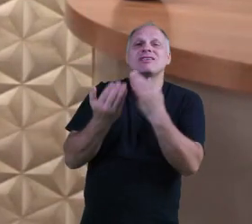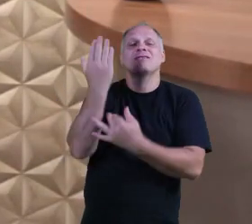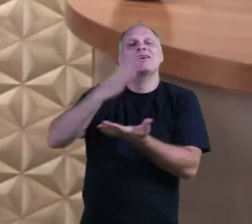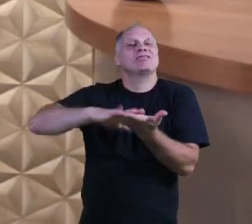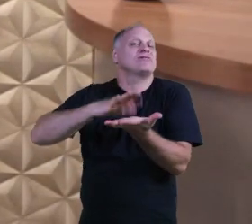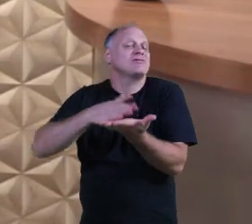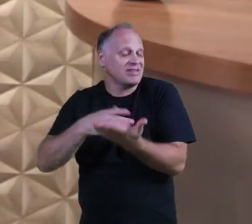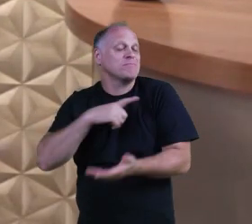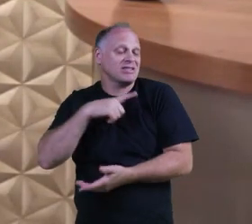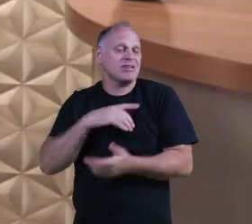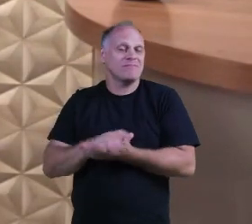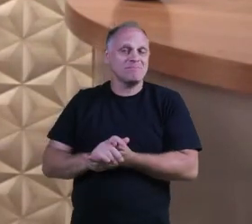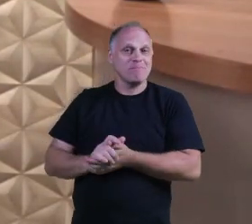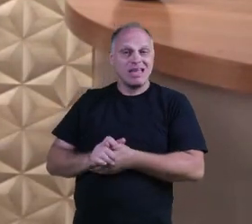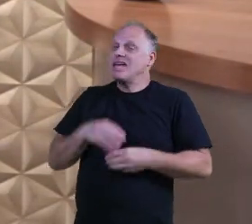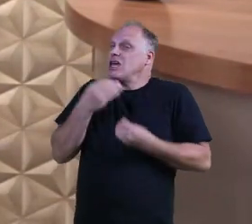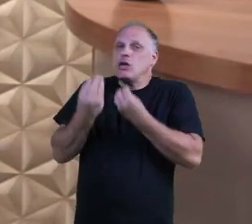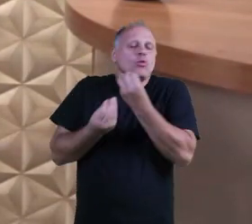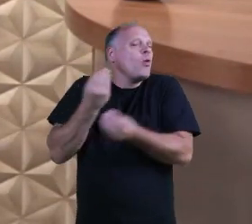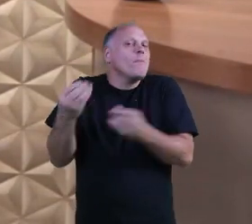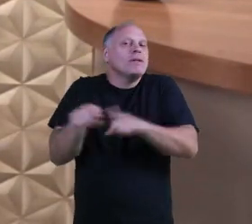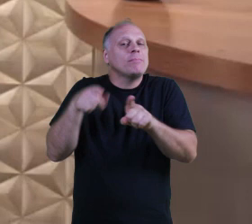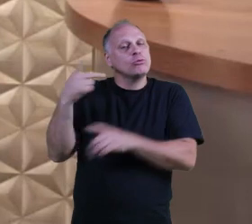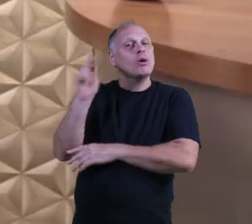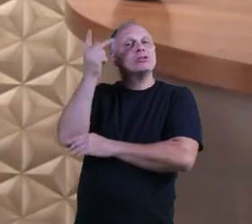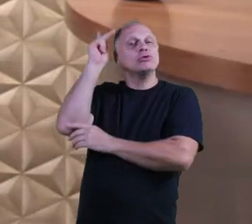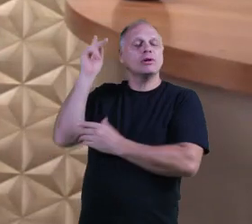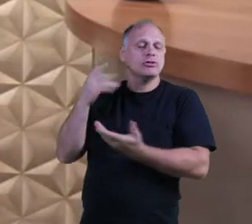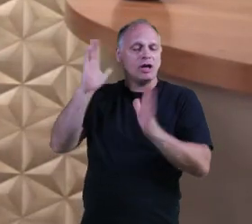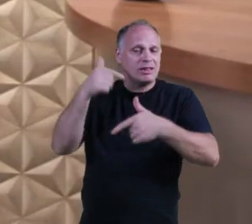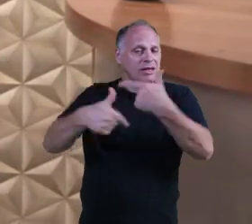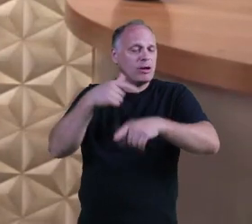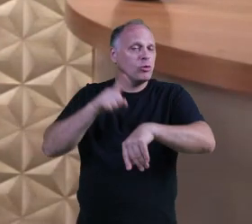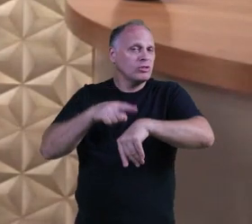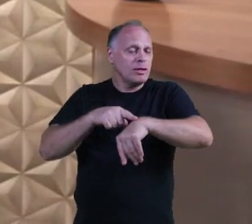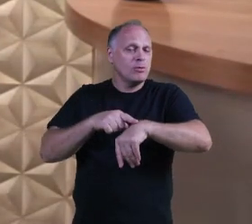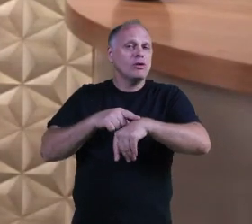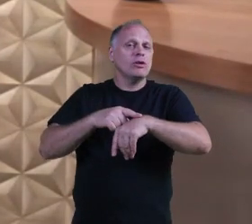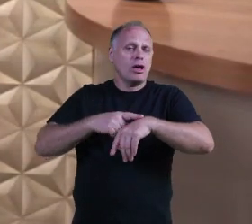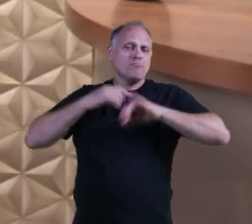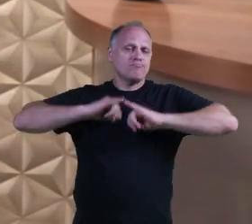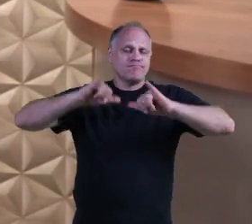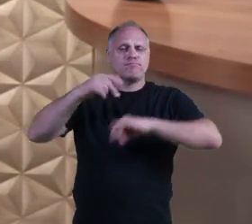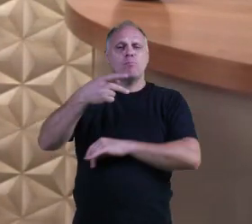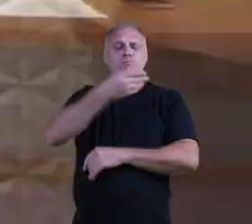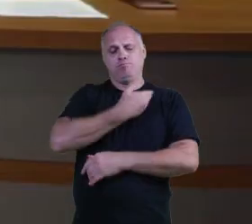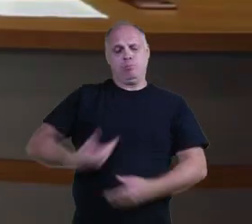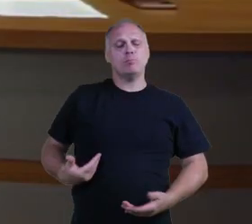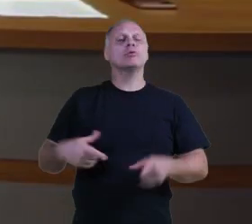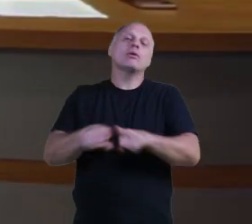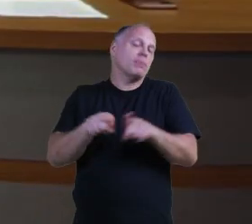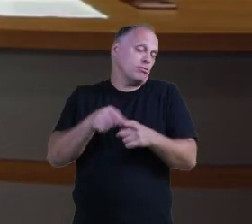porque tive esse prazer, a música me deu isso. Música me deu esse conhecimento. Te deu esse conhecimento, te deu toda essa bagagem cultural com o samba,